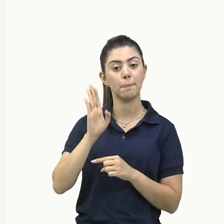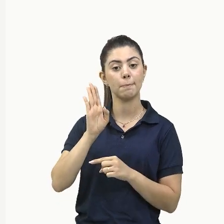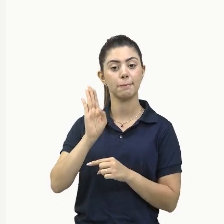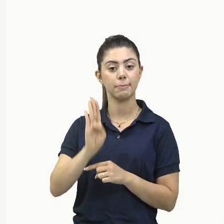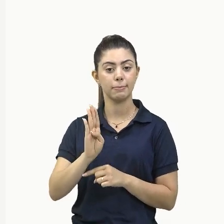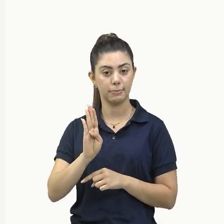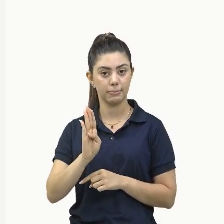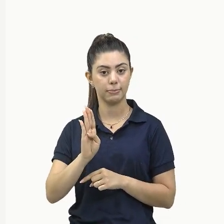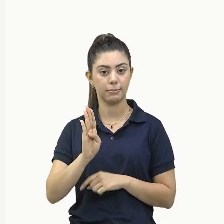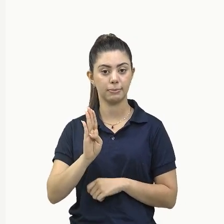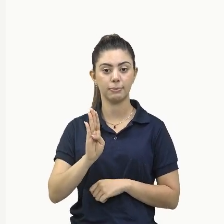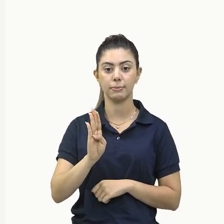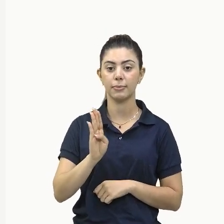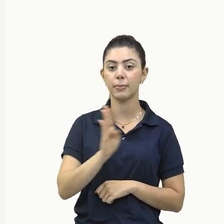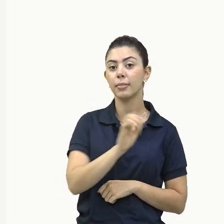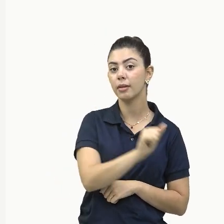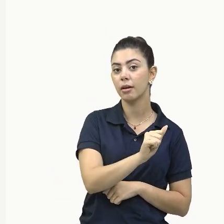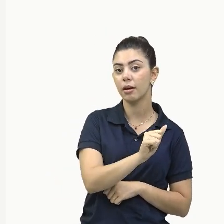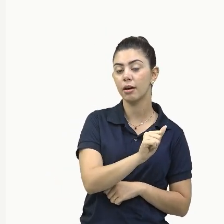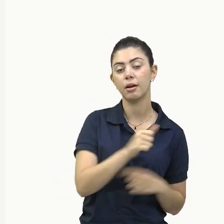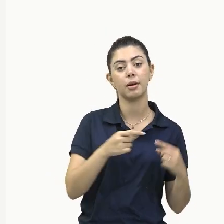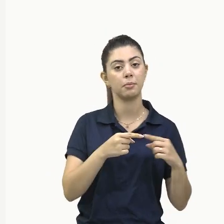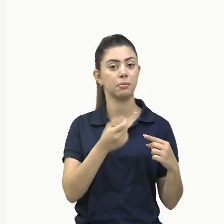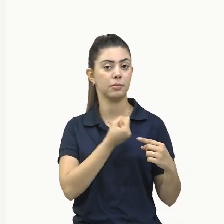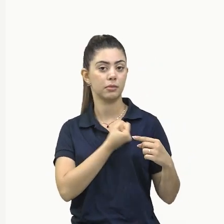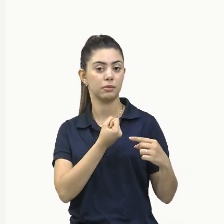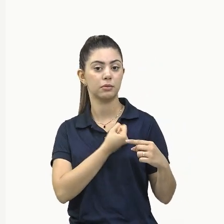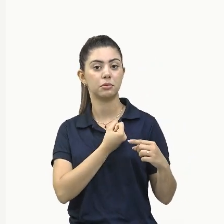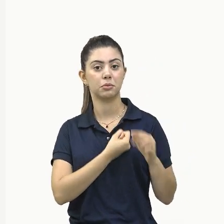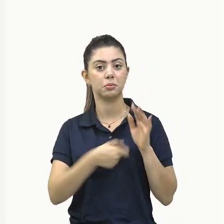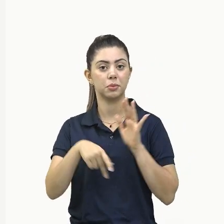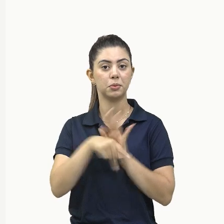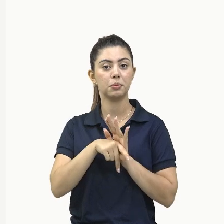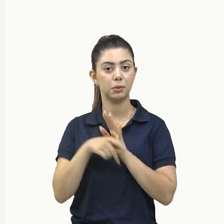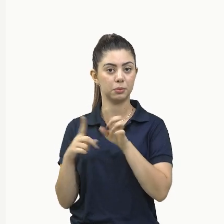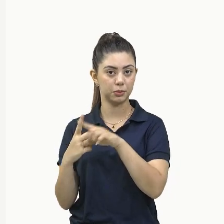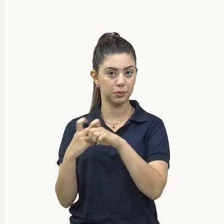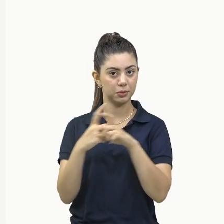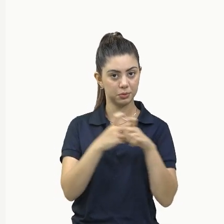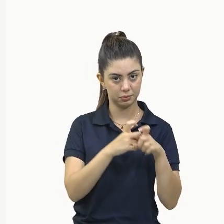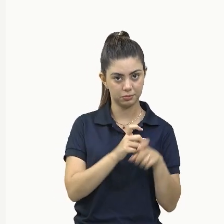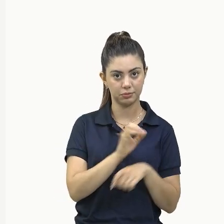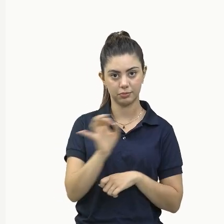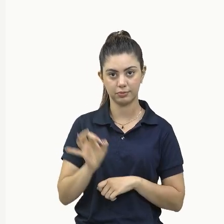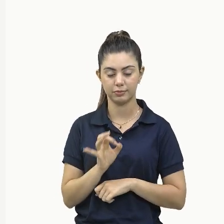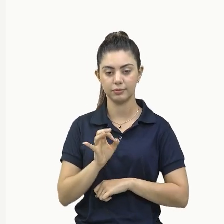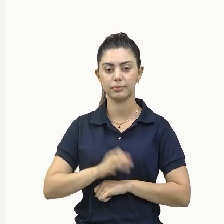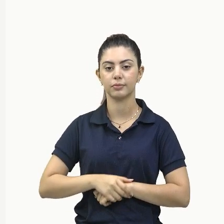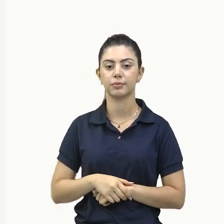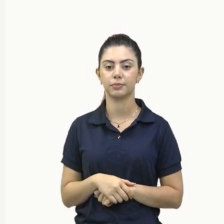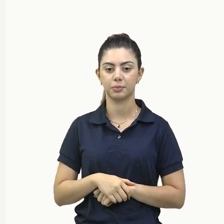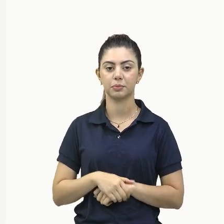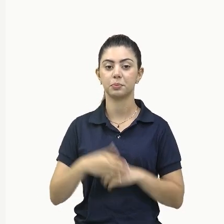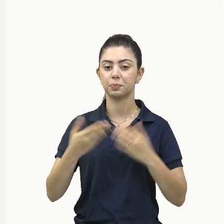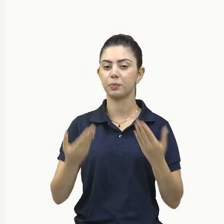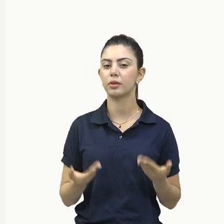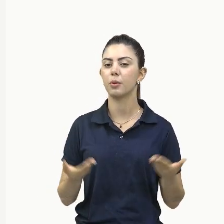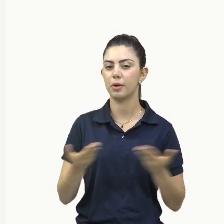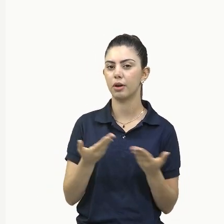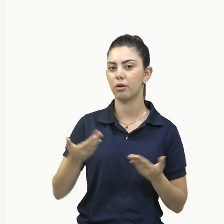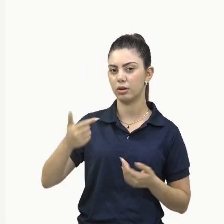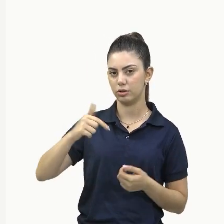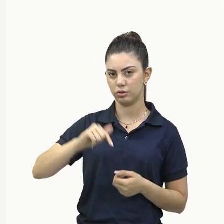e A são números do polinômio dado. Ok. Então, se nós voltarmos